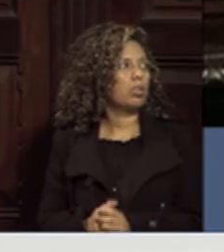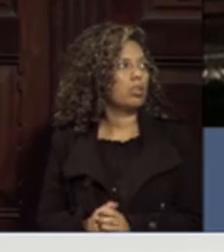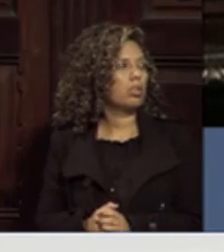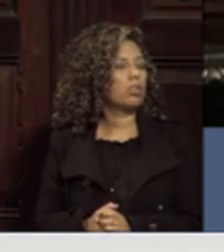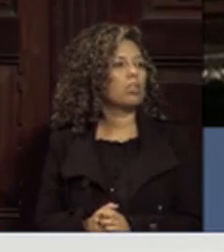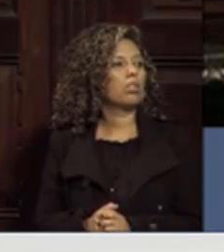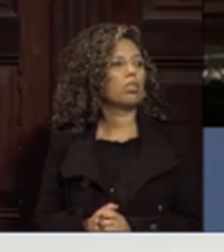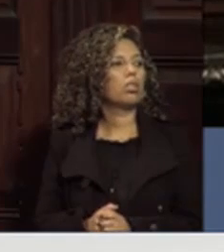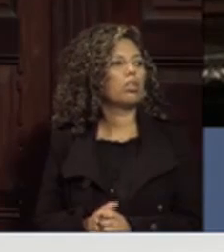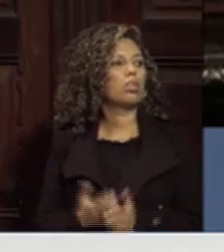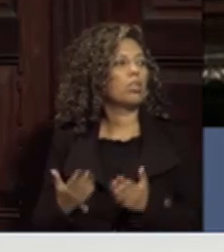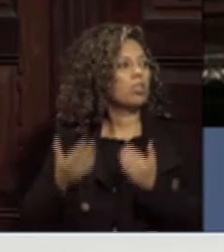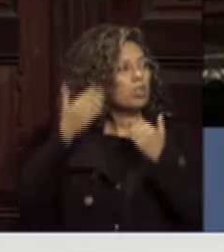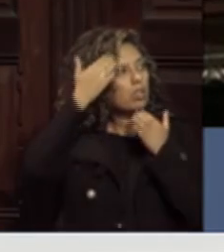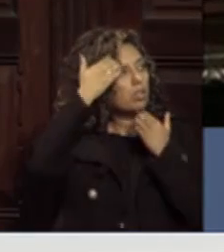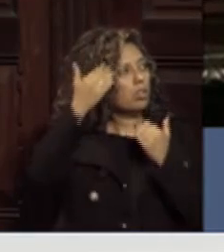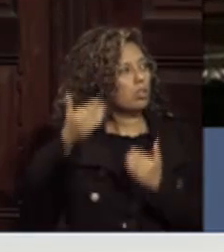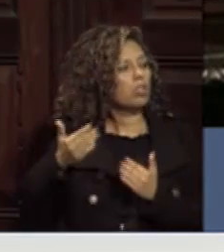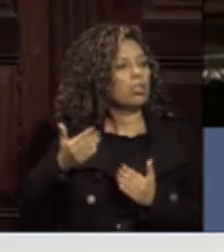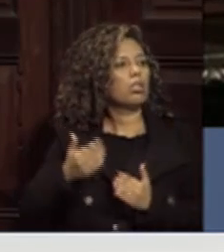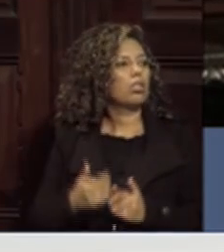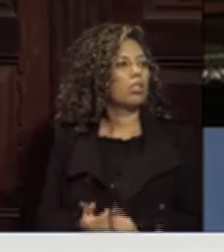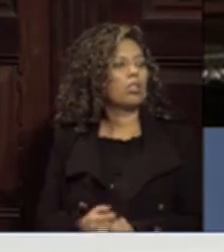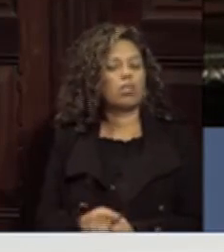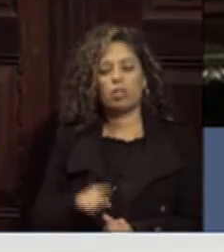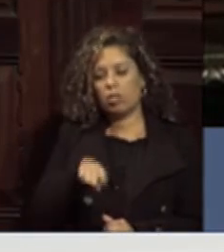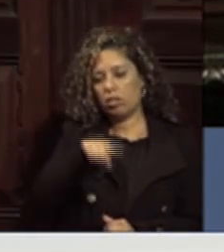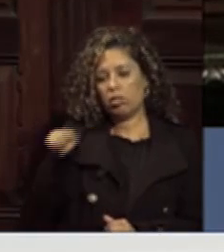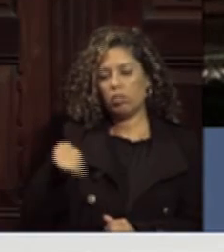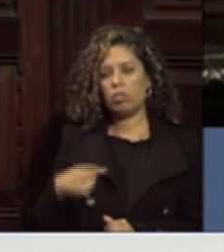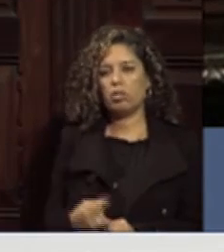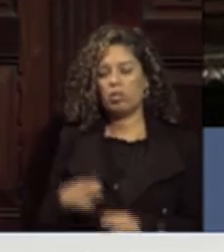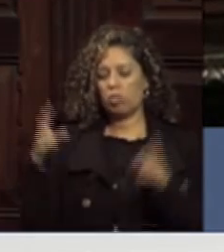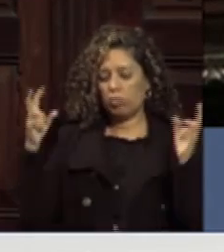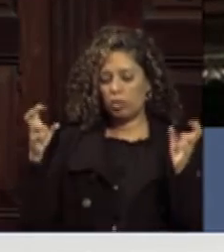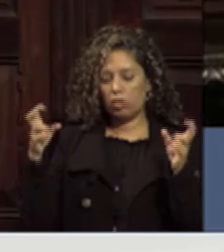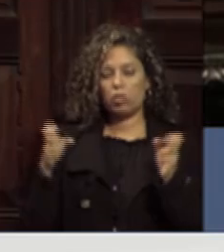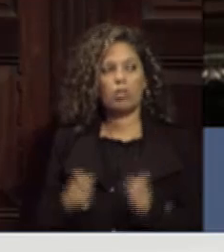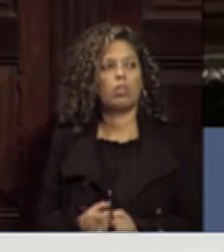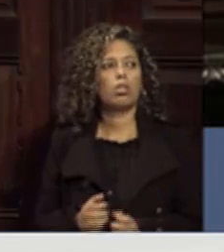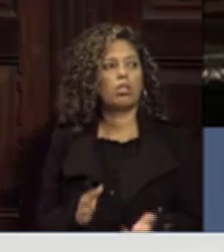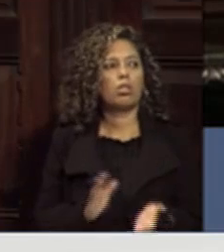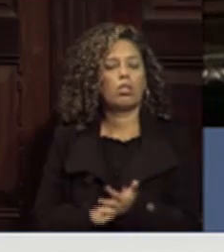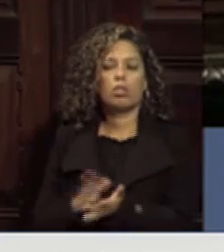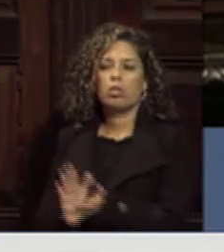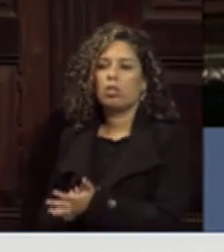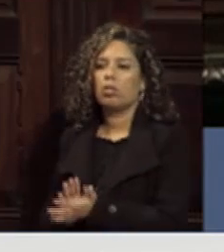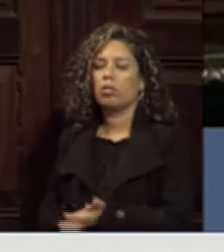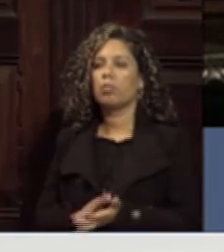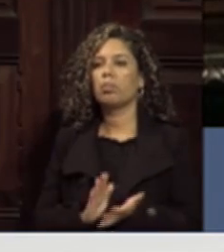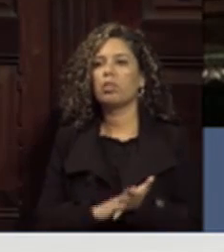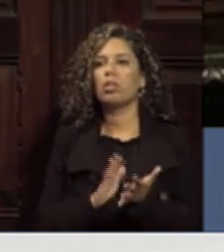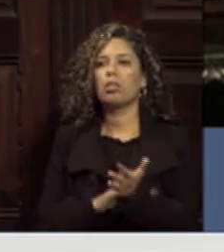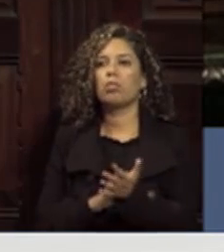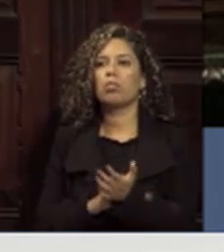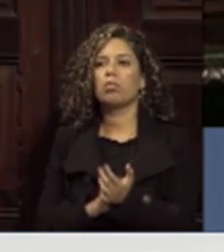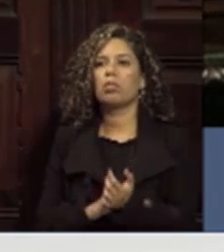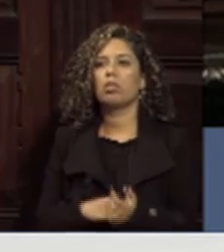educação. Quero agradecer a tolerância de Vossa Excelência pelo meu tempo, parabenizá-la, é sempre bom